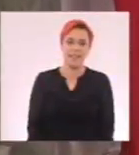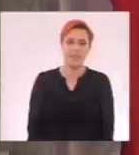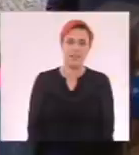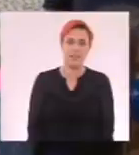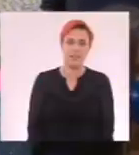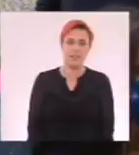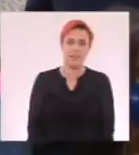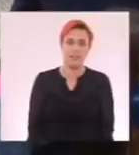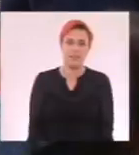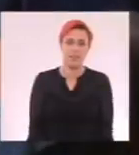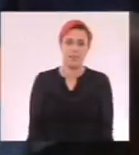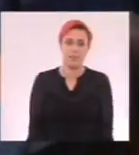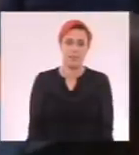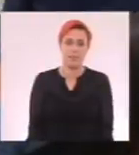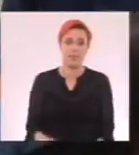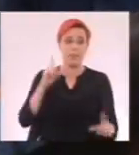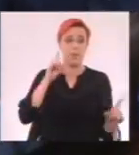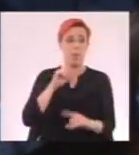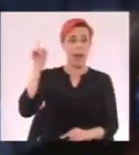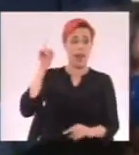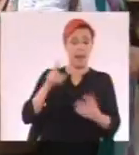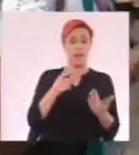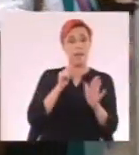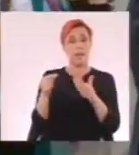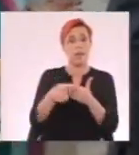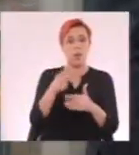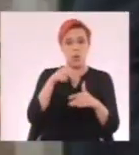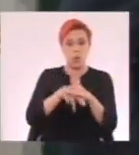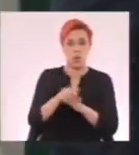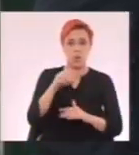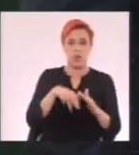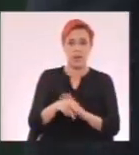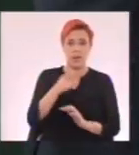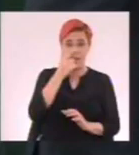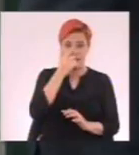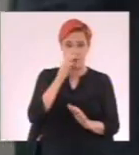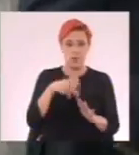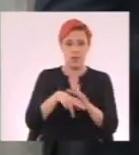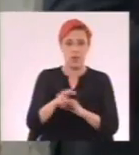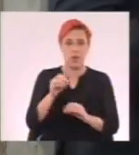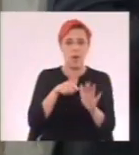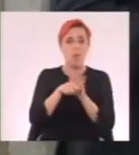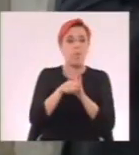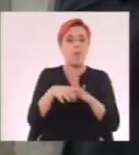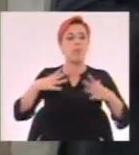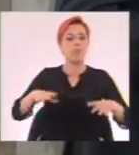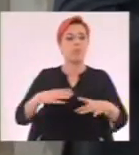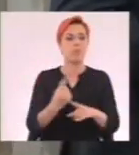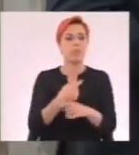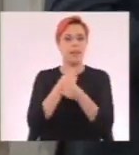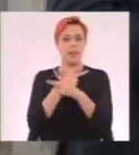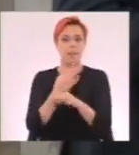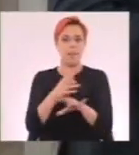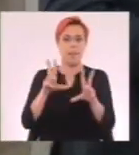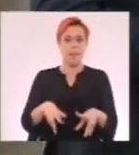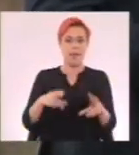aproximar, vai ser desta vez que o dia... O que é atrás dos bastidores do Politeama? Já. Não, nos bastidores. Nem numas galas, umas